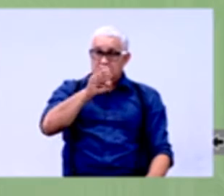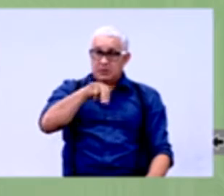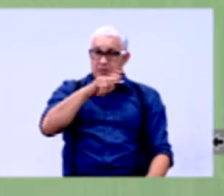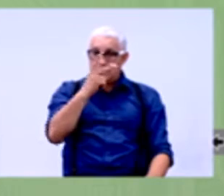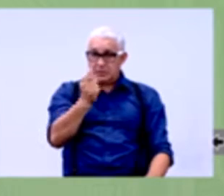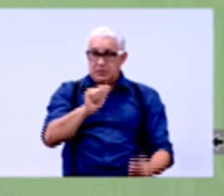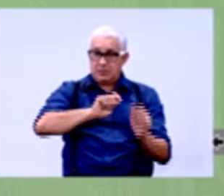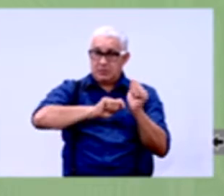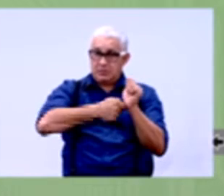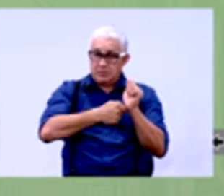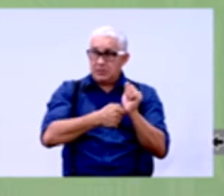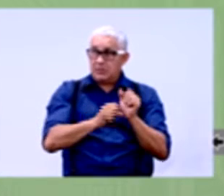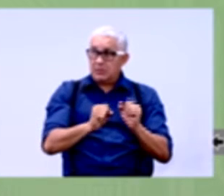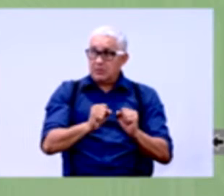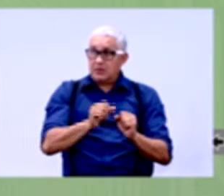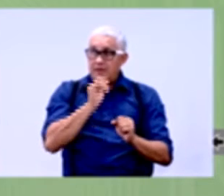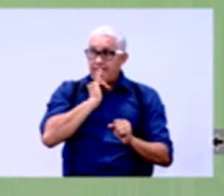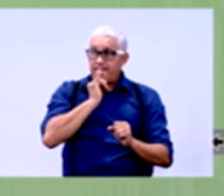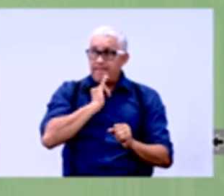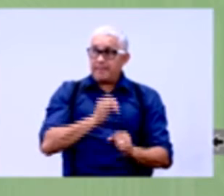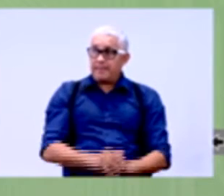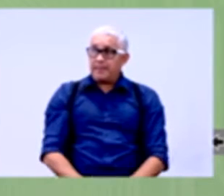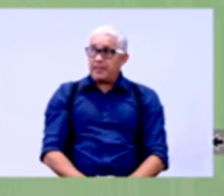poderia passar, por exemplo,